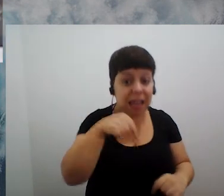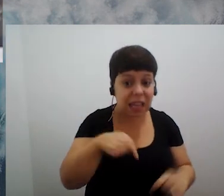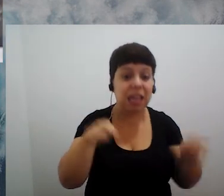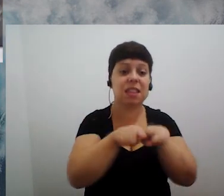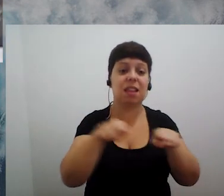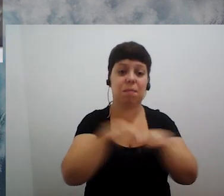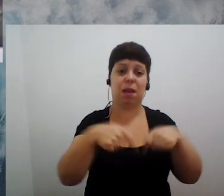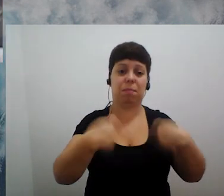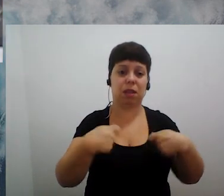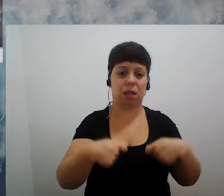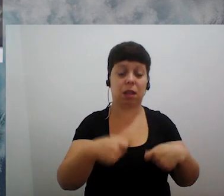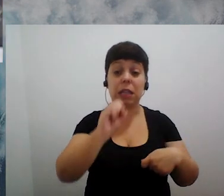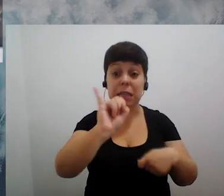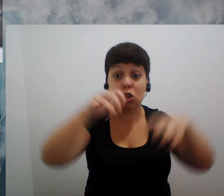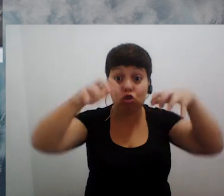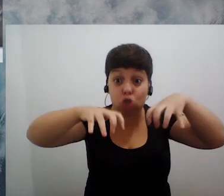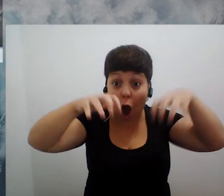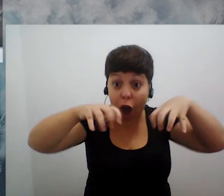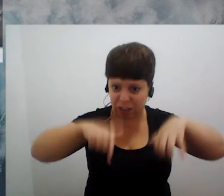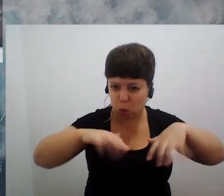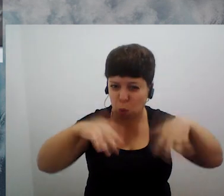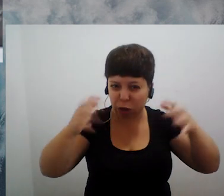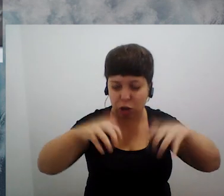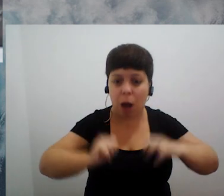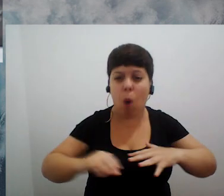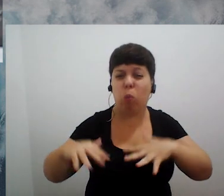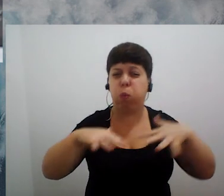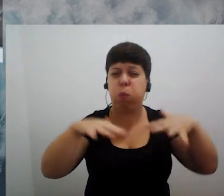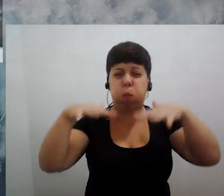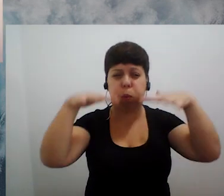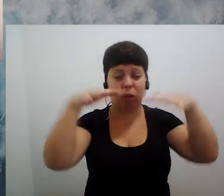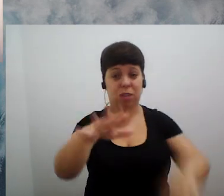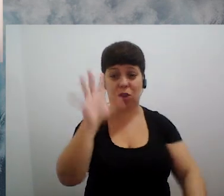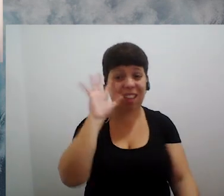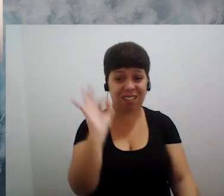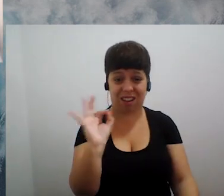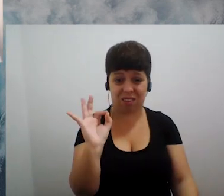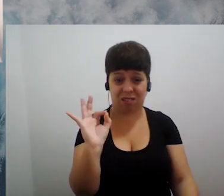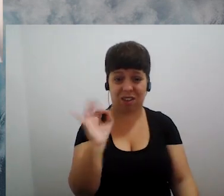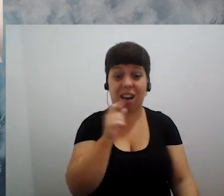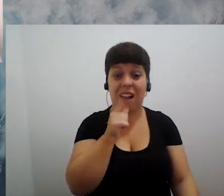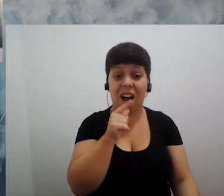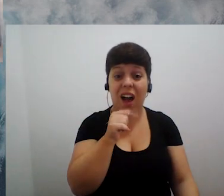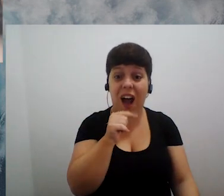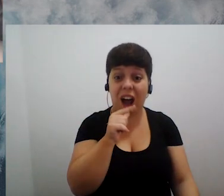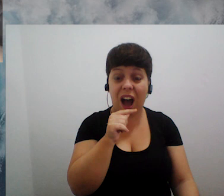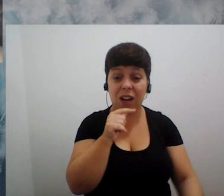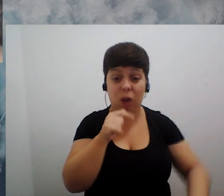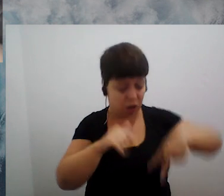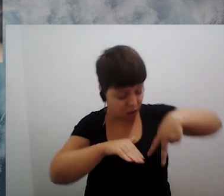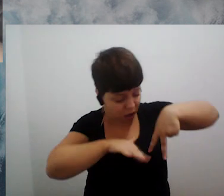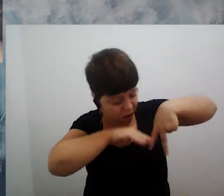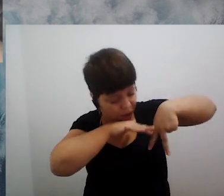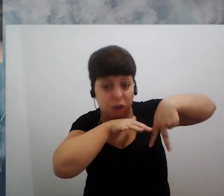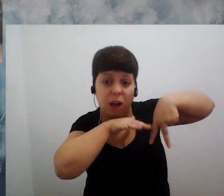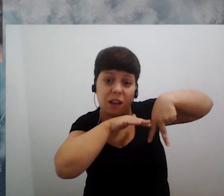e sobre aqui também, sobre lá e sobre aqui. Cara, quando chove, isso aqui tudo alaga. Gente, vocês não estão entendendo? Você fica com